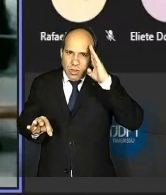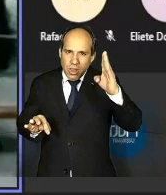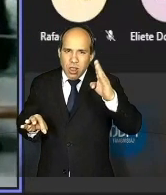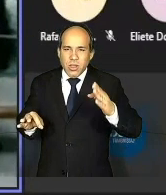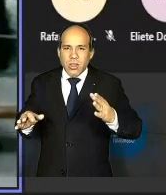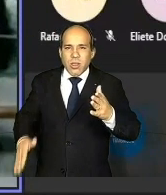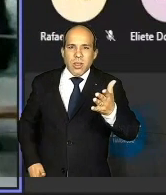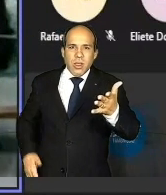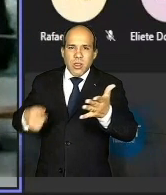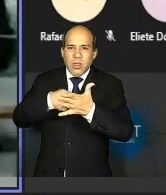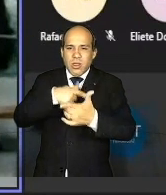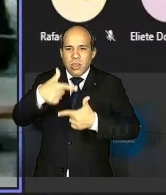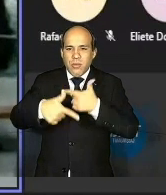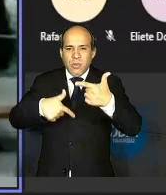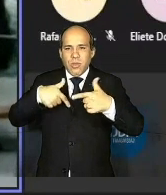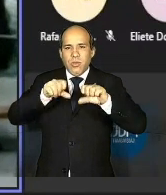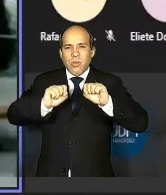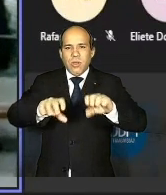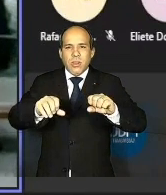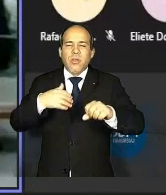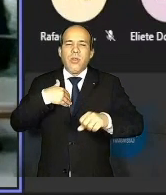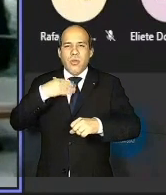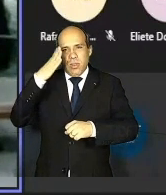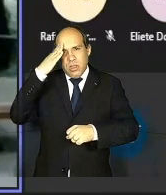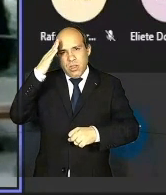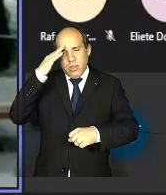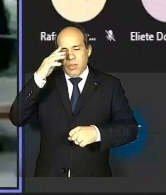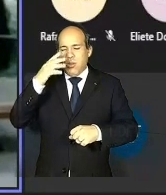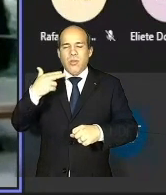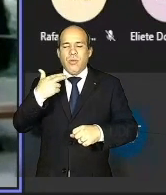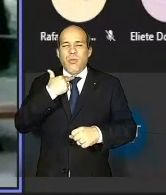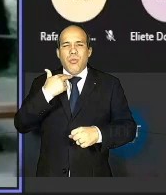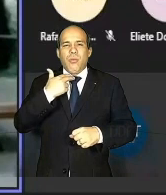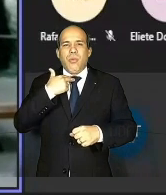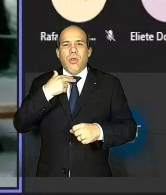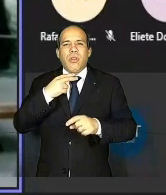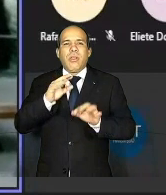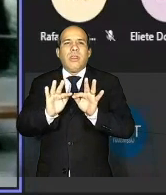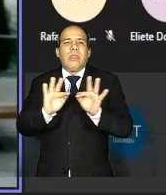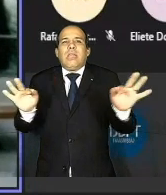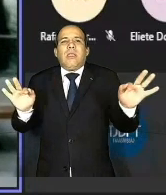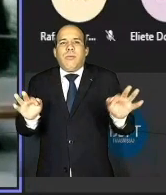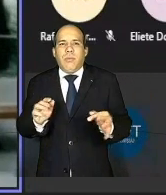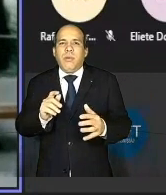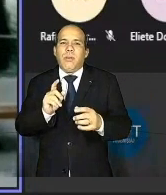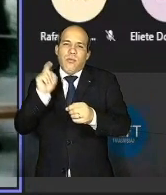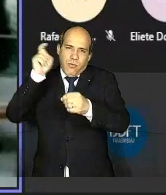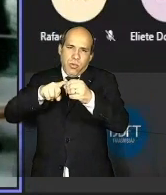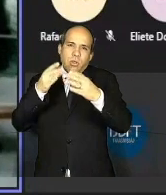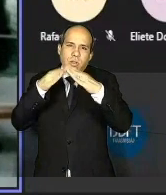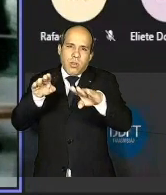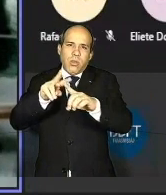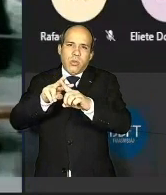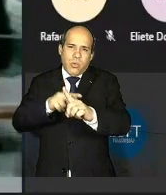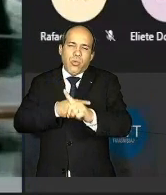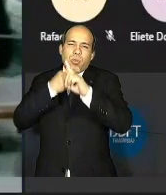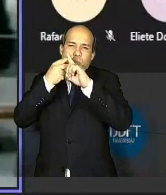cobrança de taxas diretamente relacionadas com serviços educacionais, entendo que seria injustificável